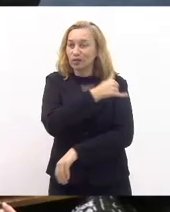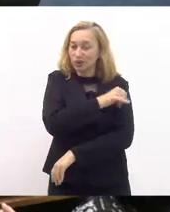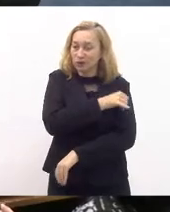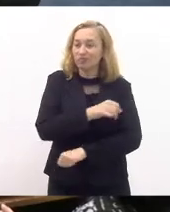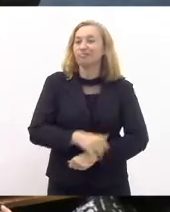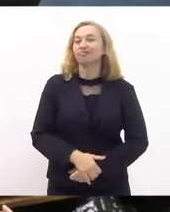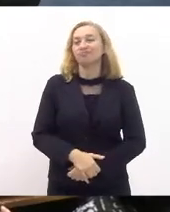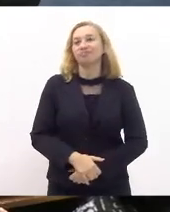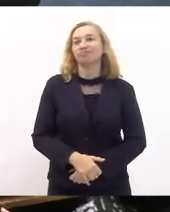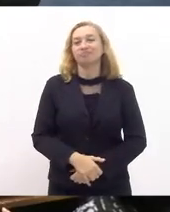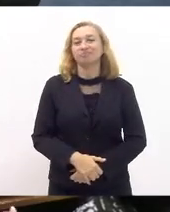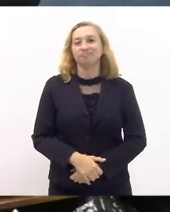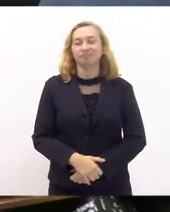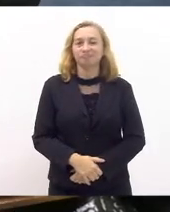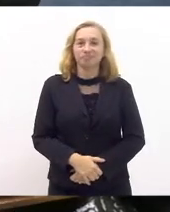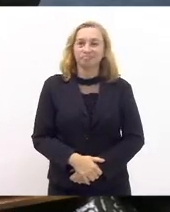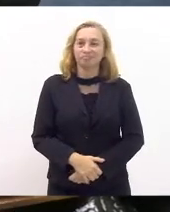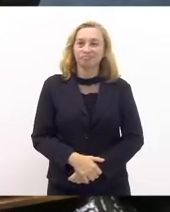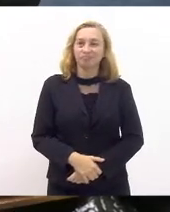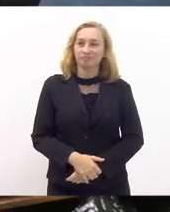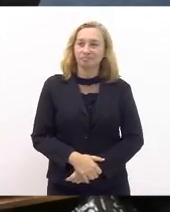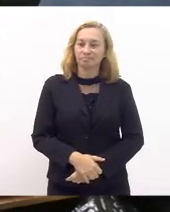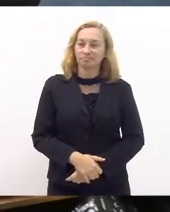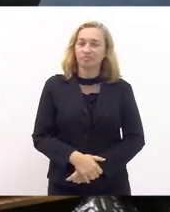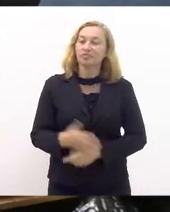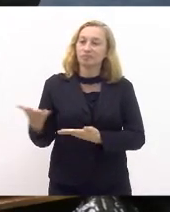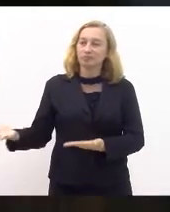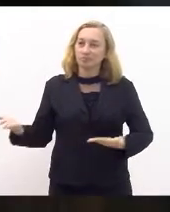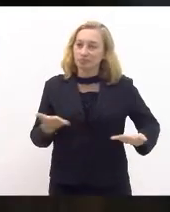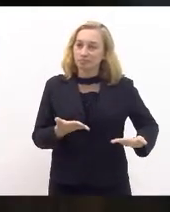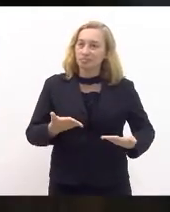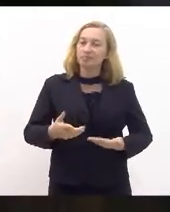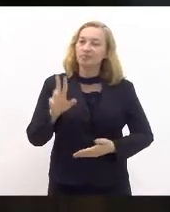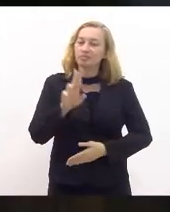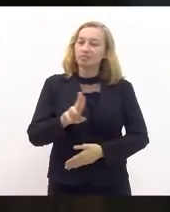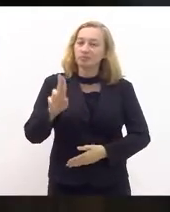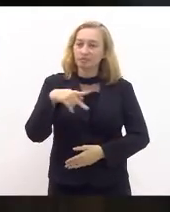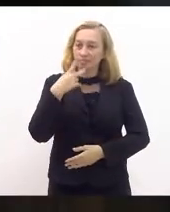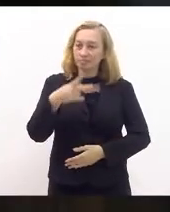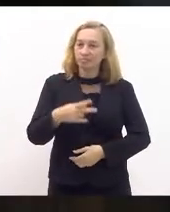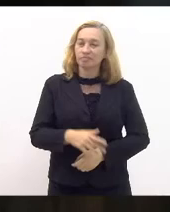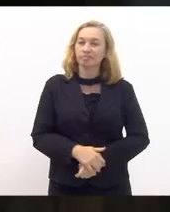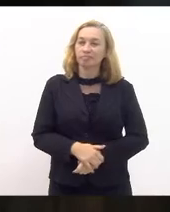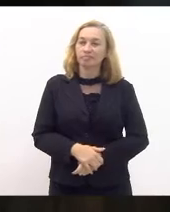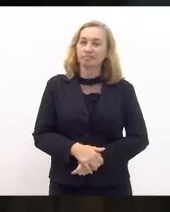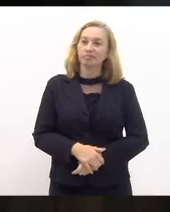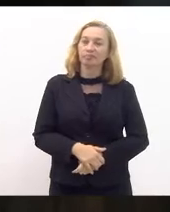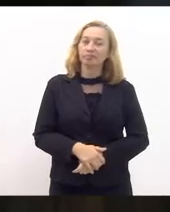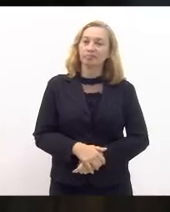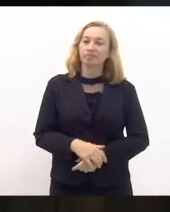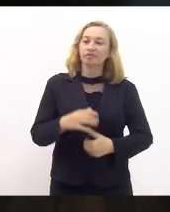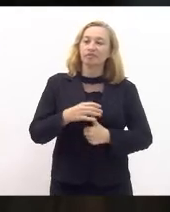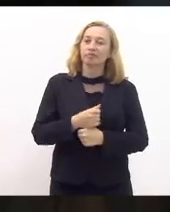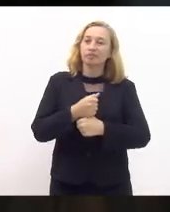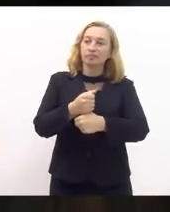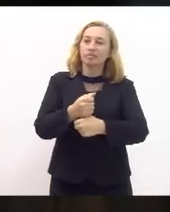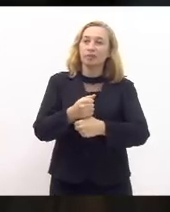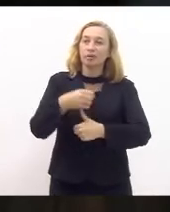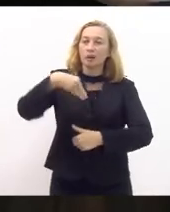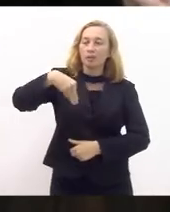do Rio de Janeiro. Convido para fazer uso da palavra nosso reitor, Mário